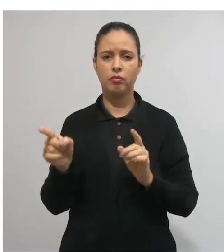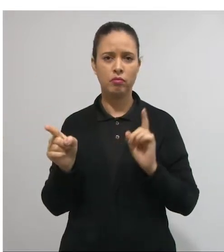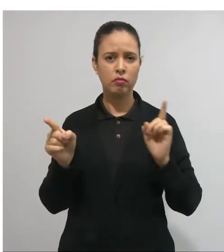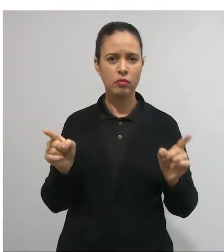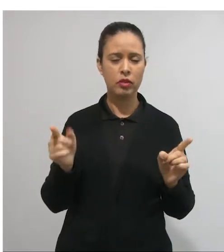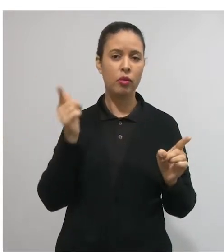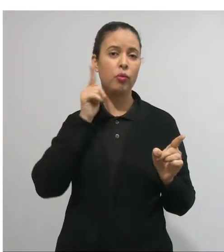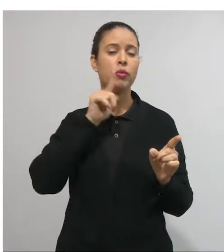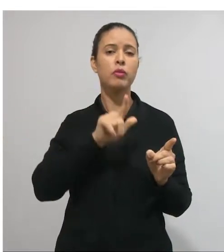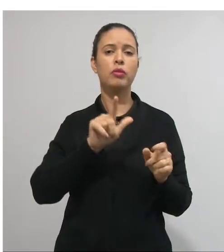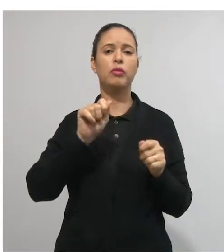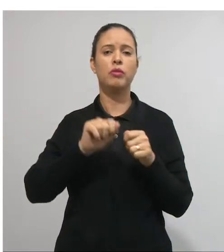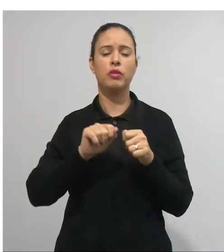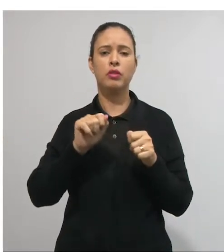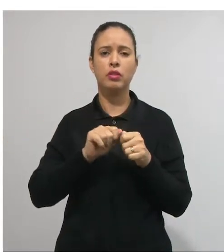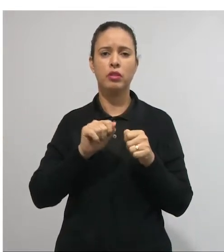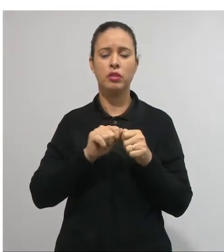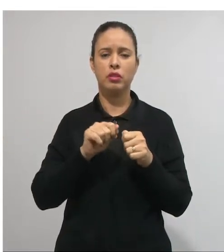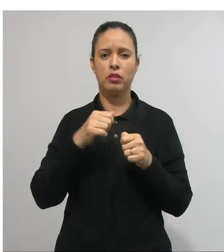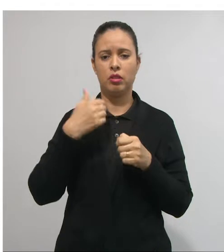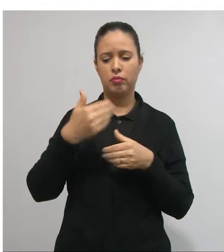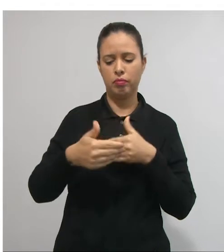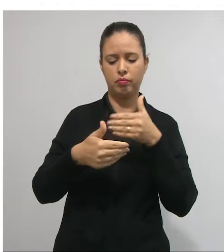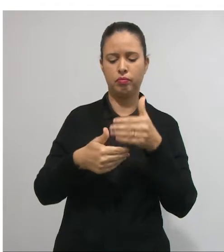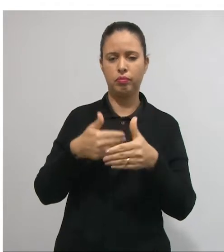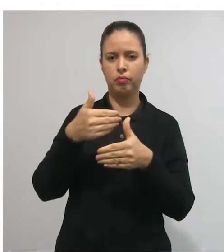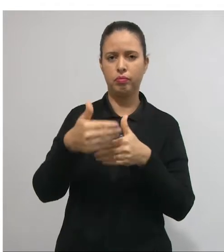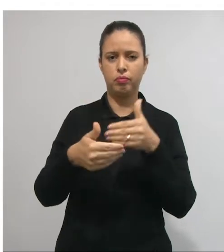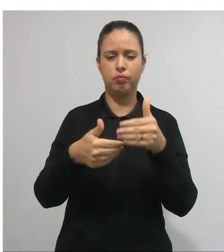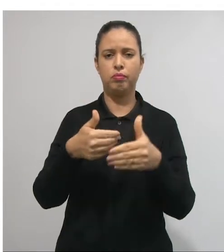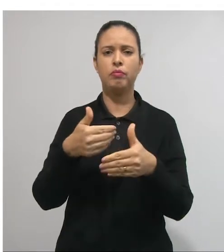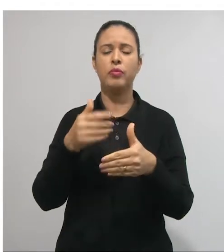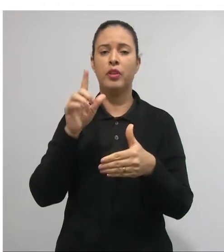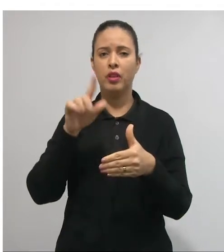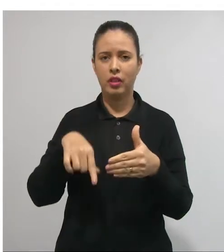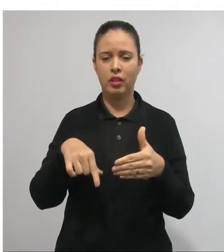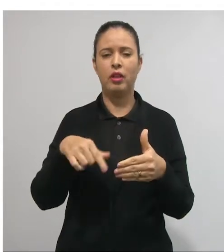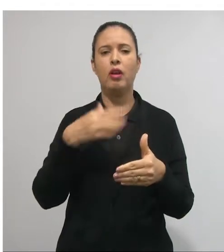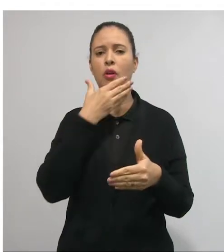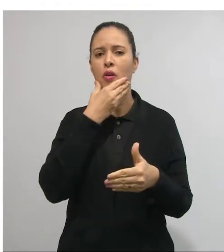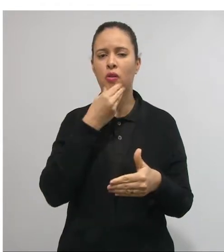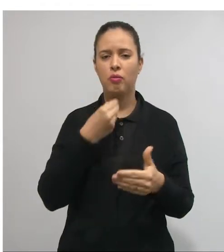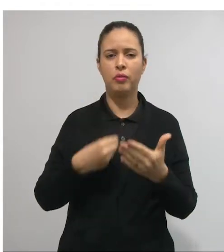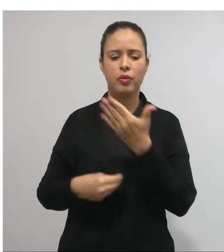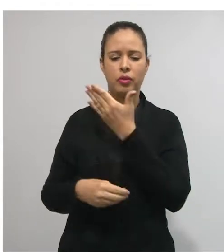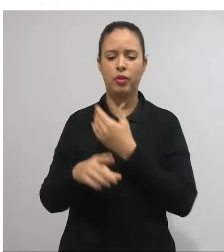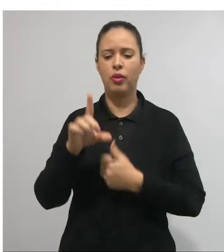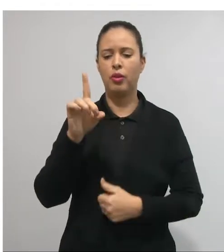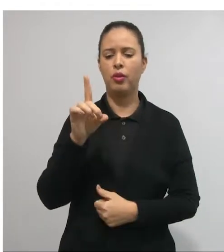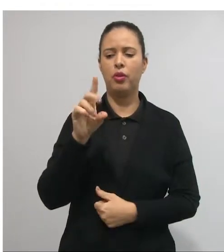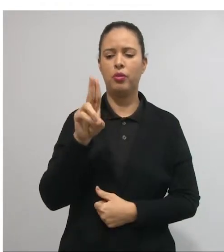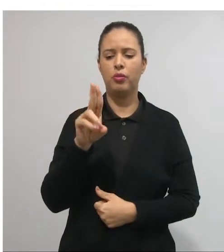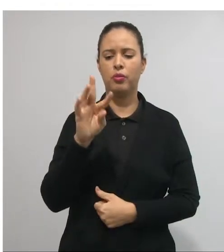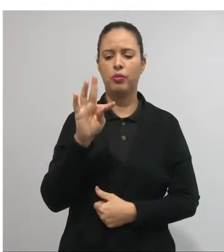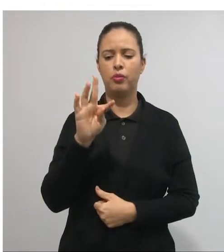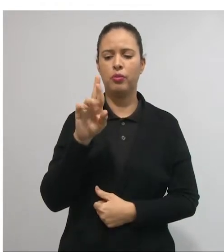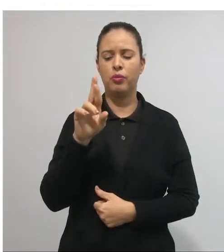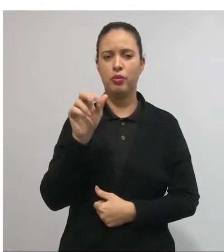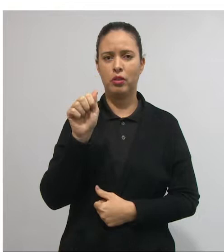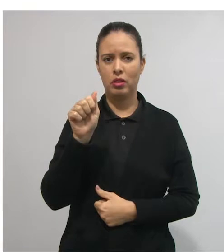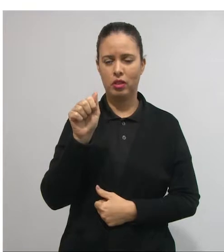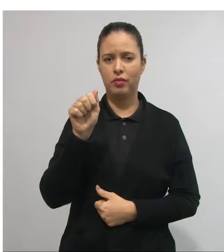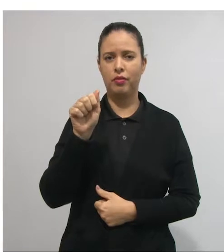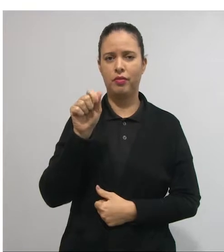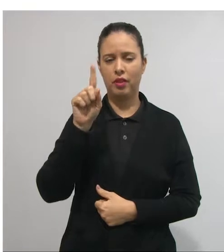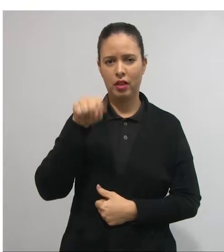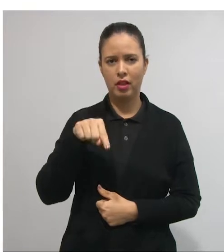possam realizá-las ao longo do tempo. Essa definição é de Dutra, que é um expert nessa área de